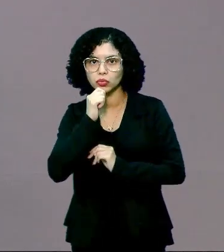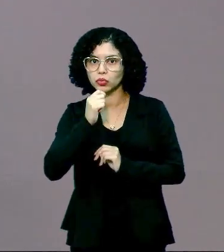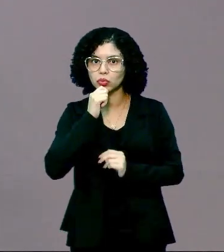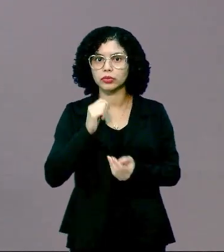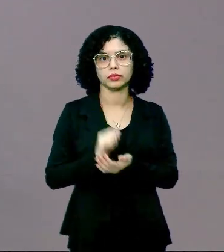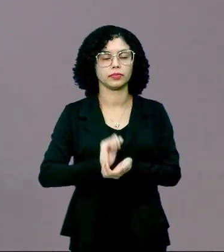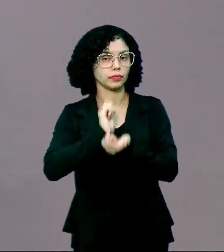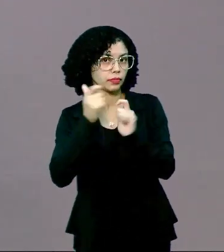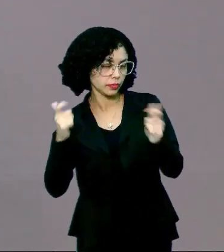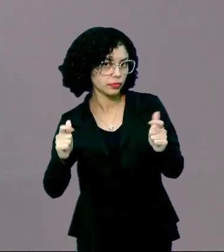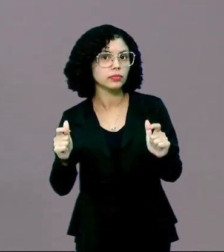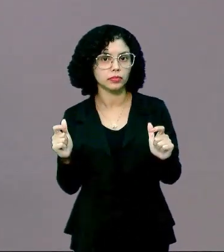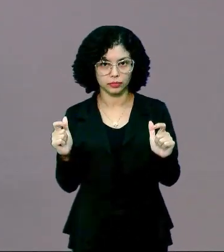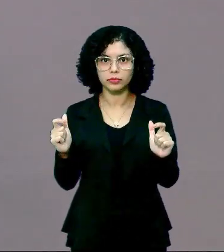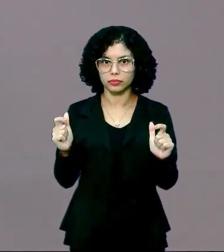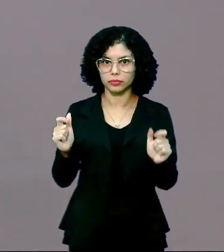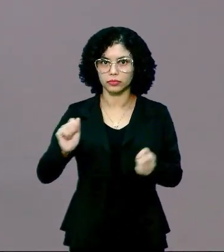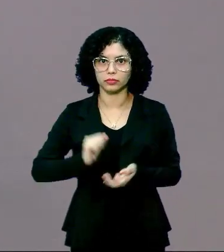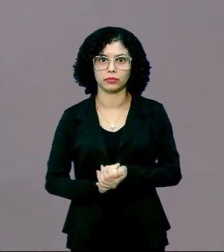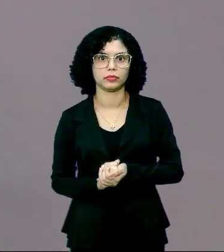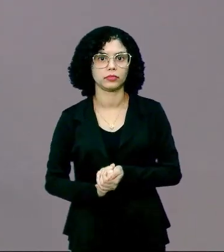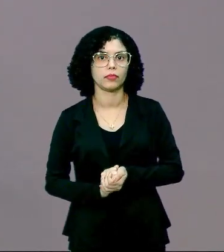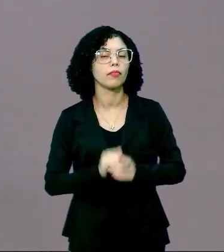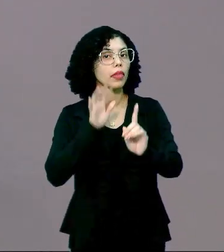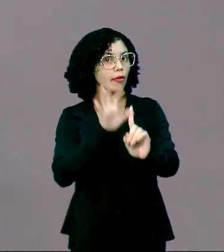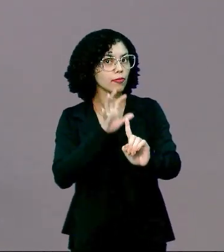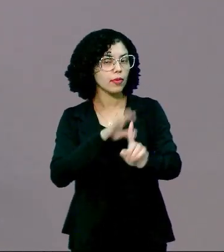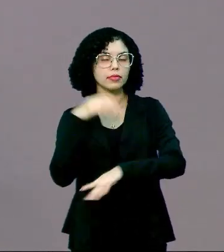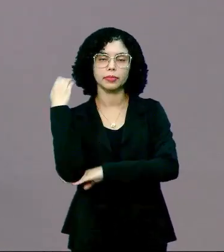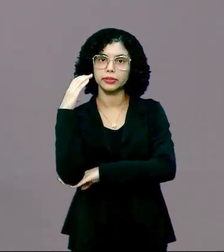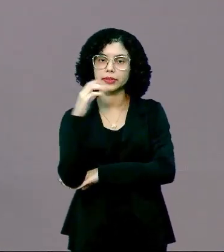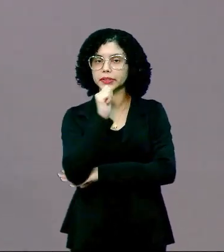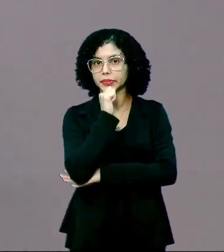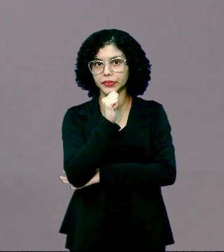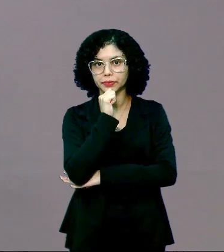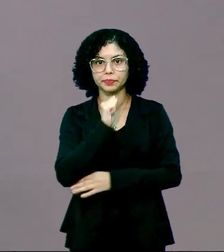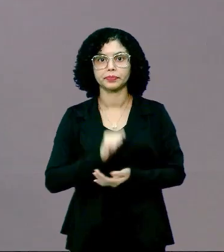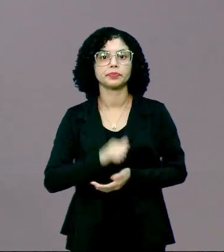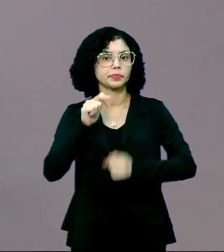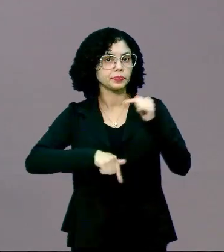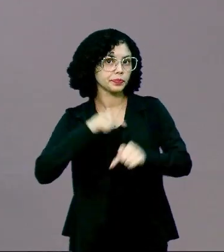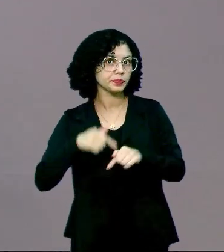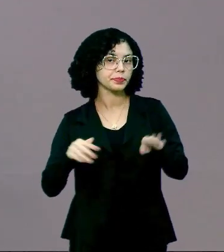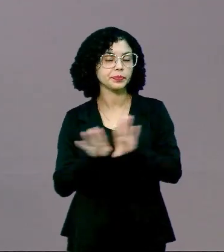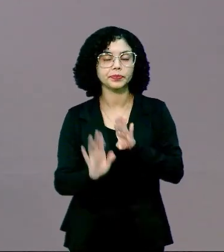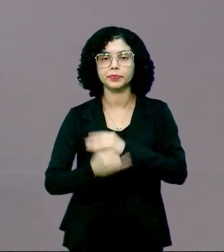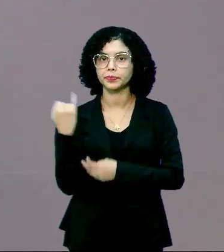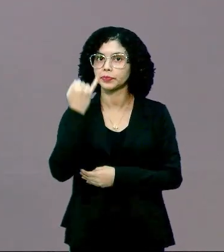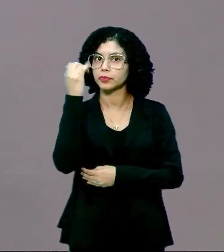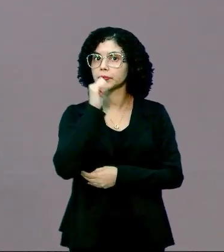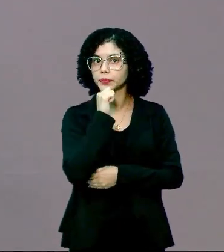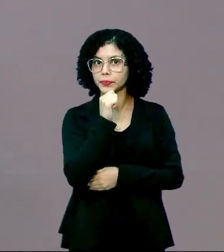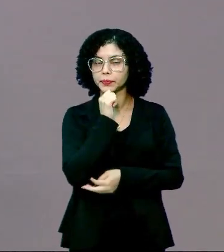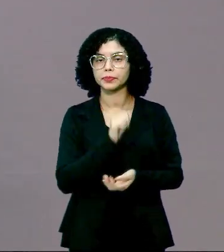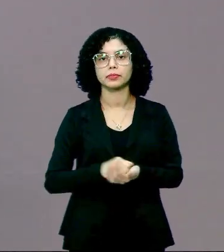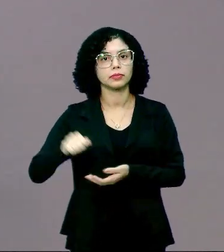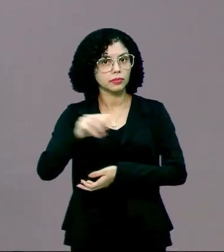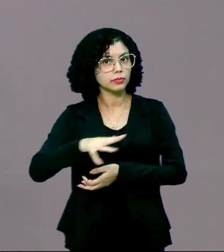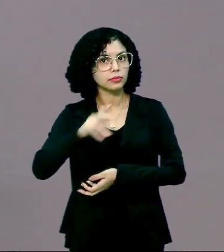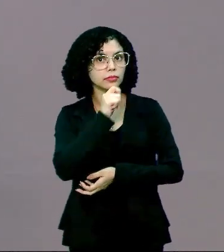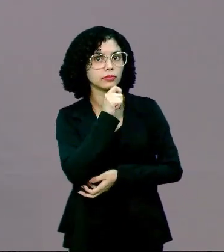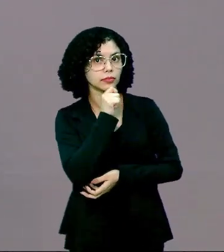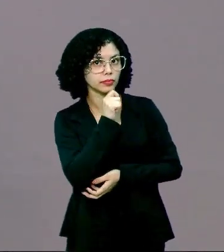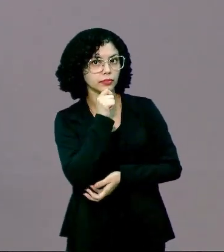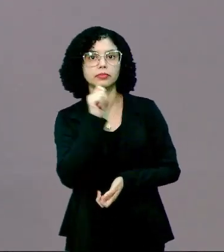teve uma grande contribuição para a ciência, uma grande contribuição para a química, principalmente na área de